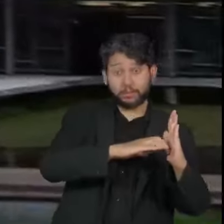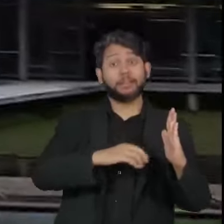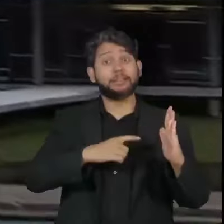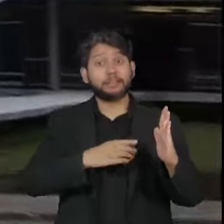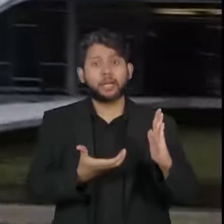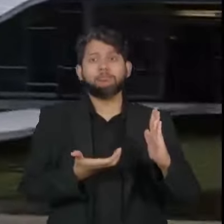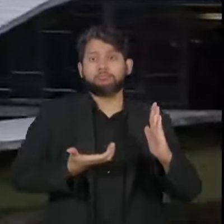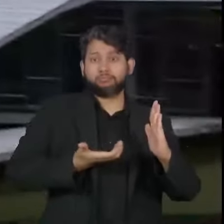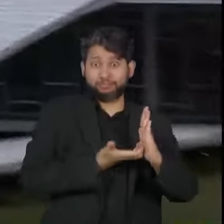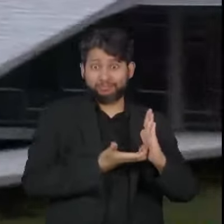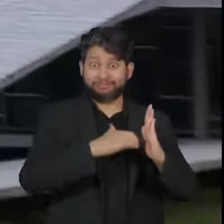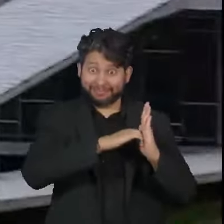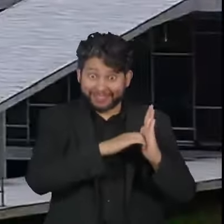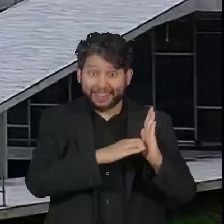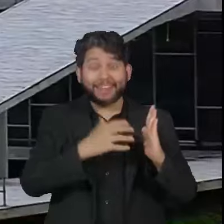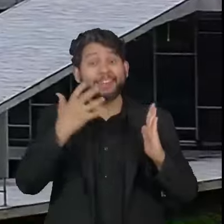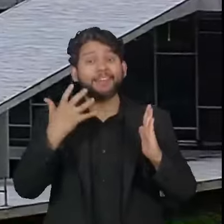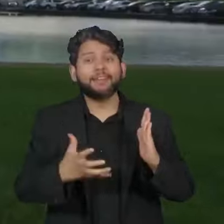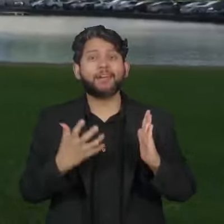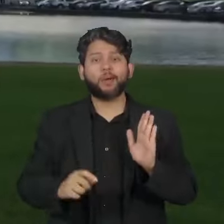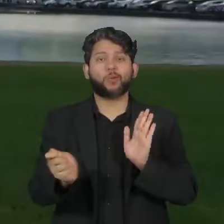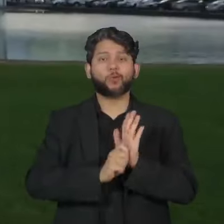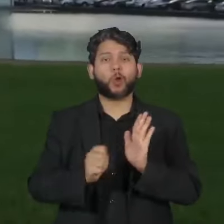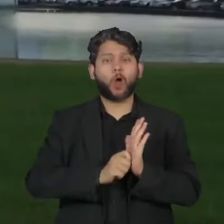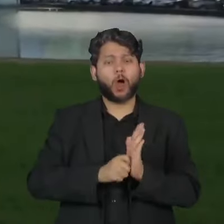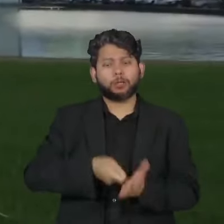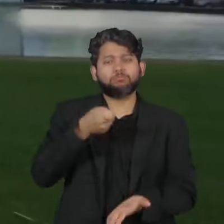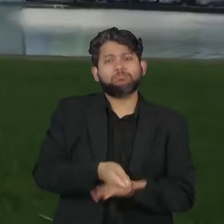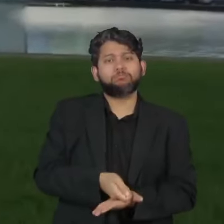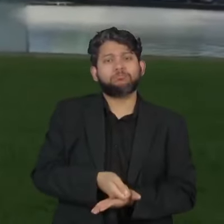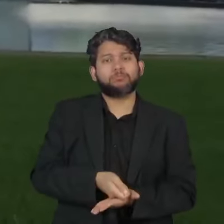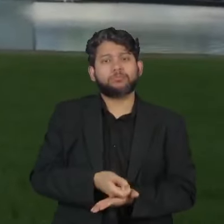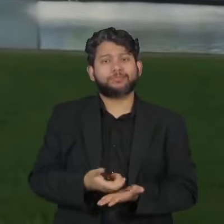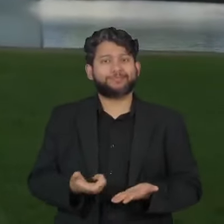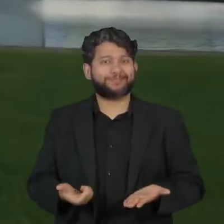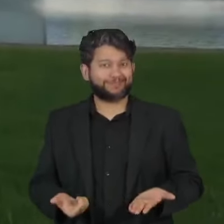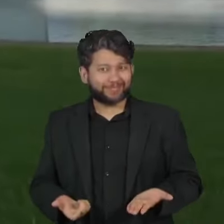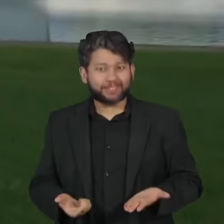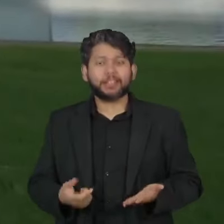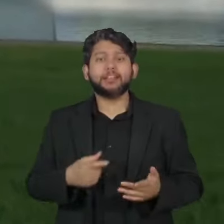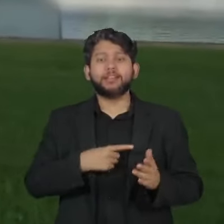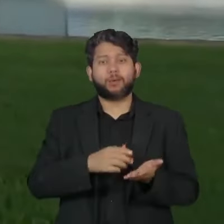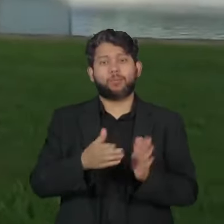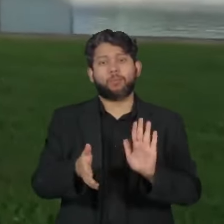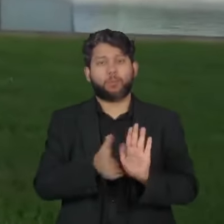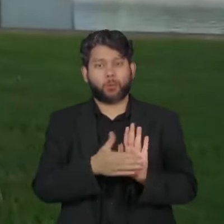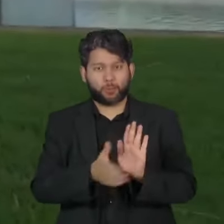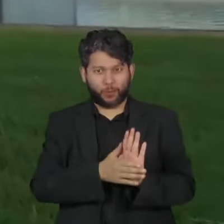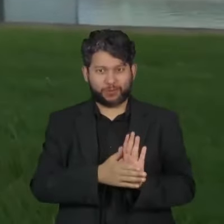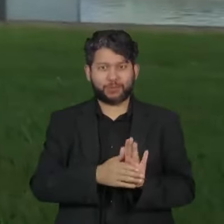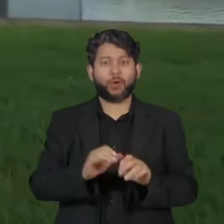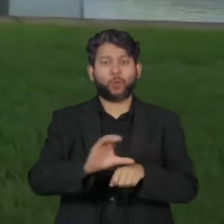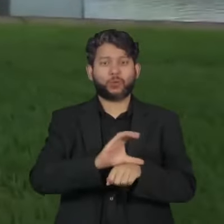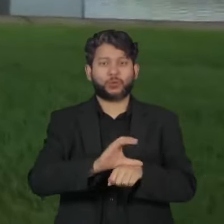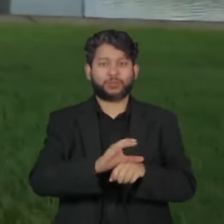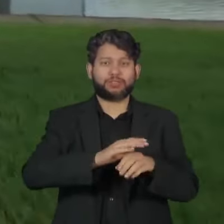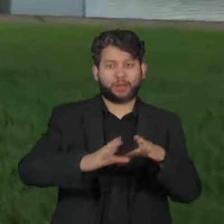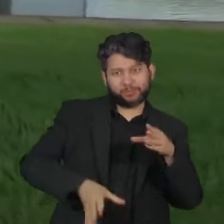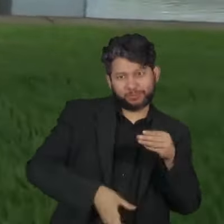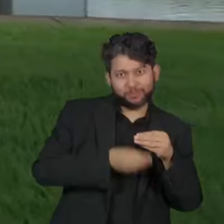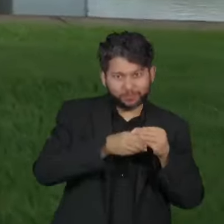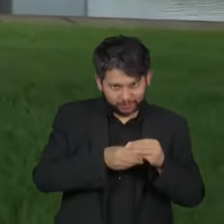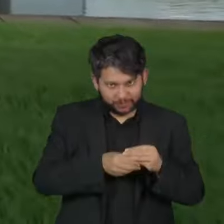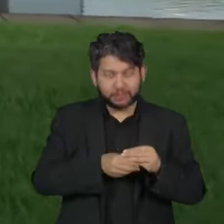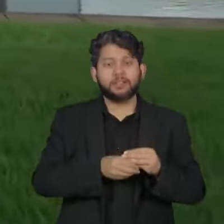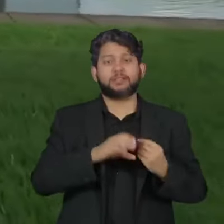quer endurecer as regras para o porte de drogas. Uma proposta de emenda à Constituição está em análise na Comissão de Constituição e Justiça.